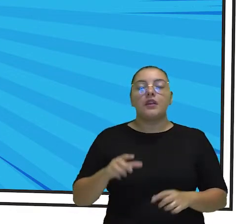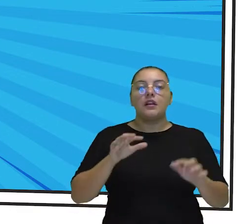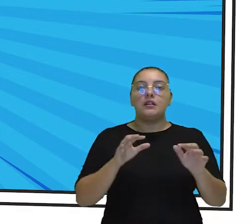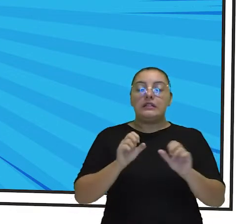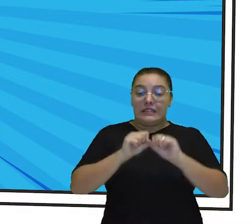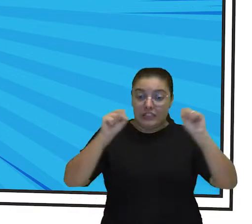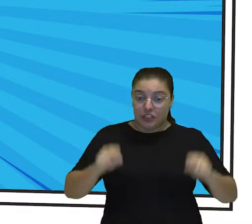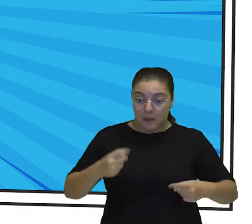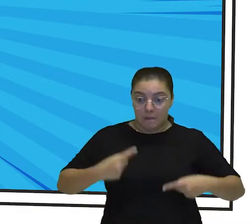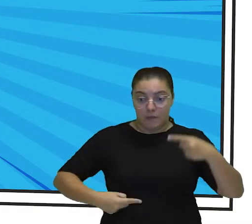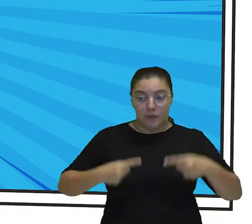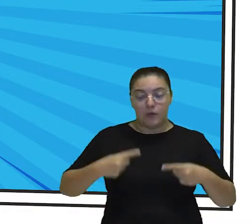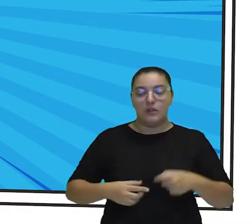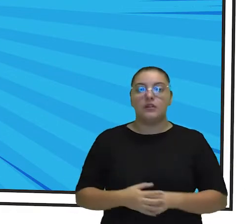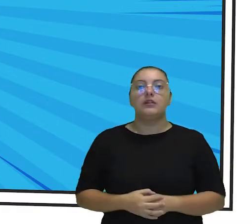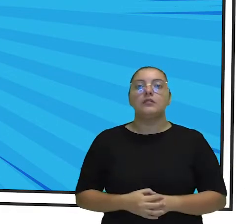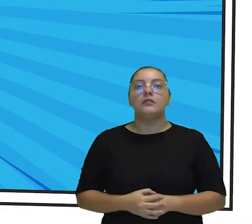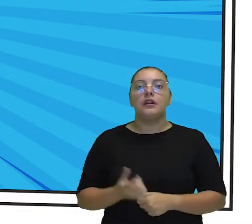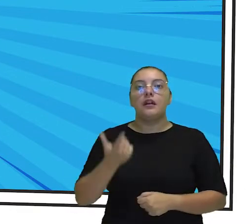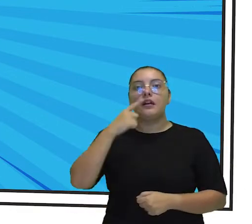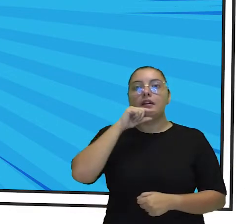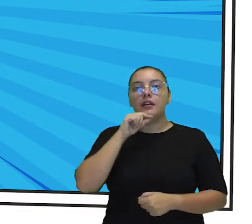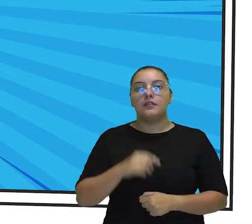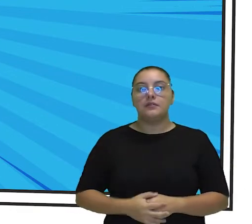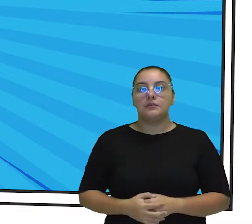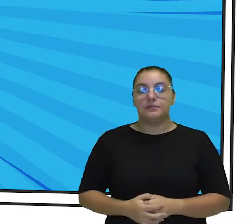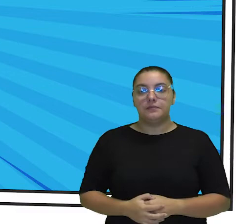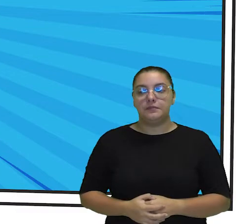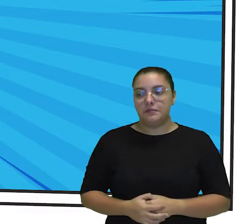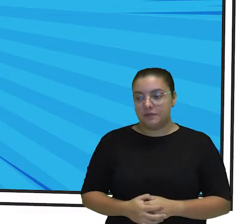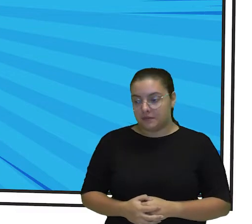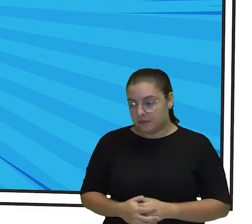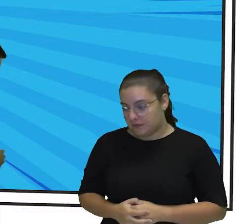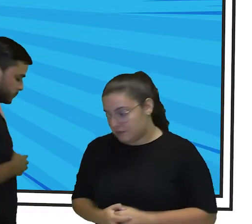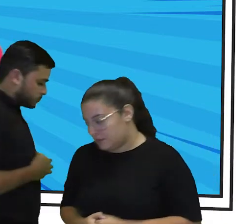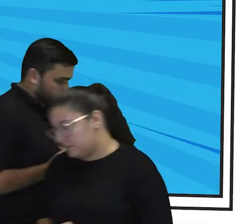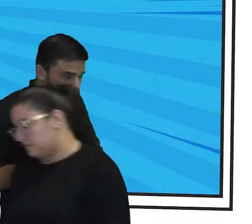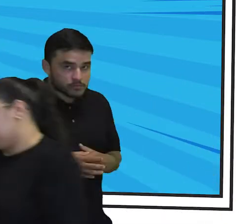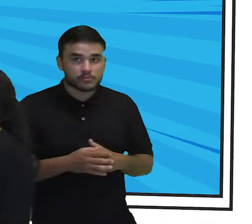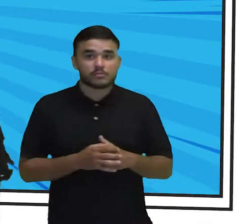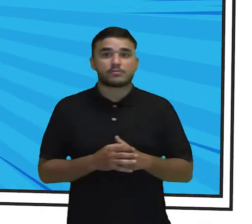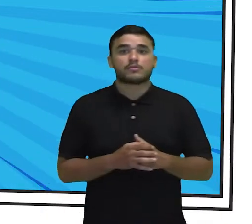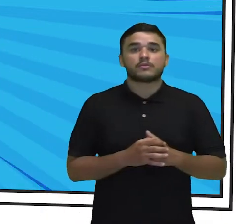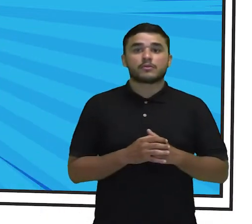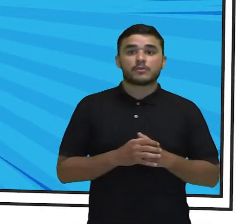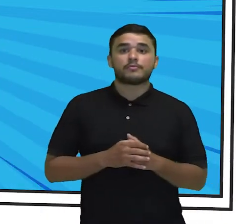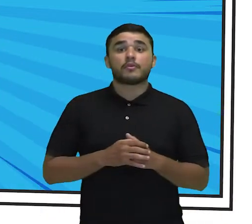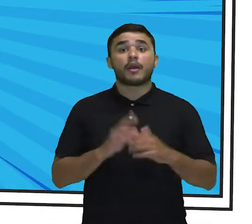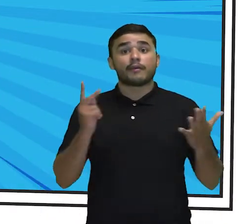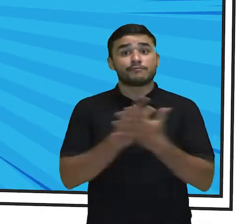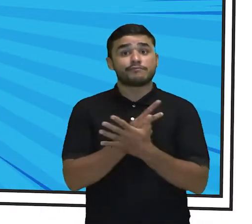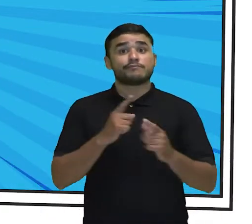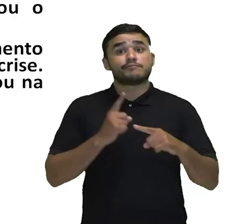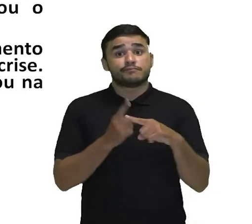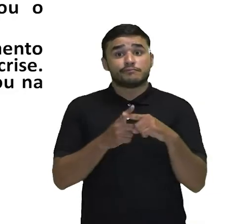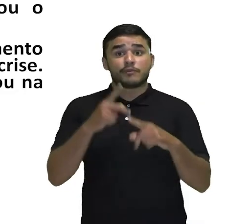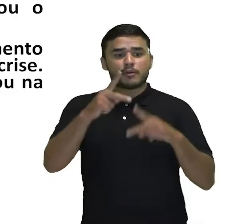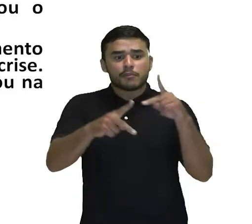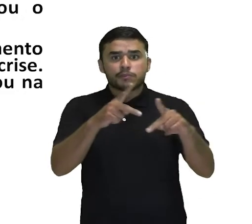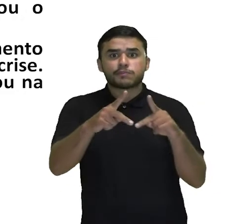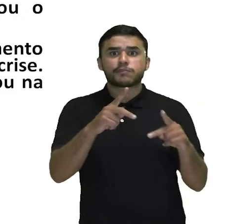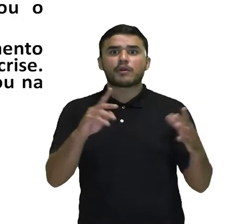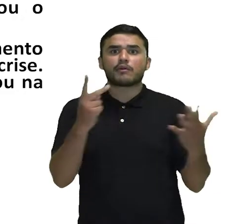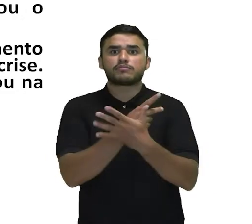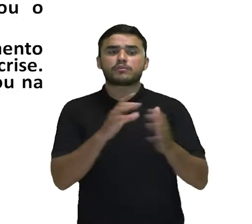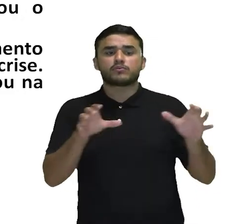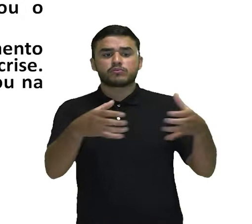político descentralizado. Causado por quê? Causado exatamente pela invasão dos povos bárbaros na região ali